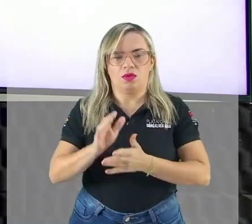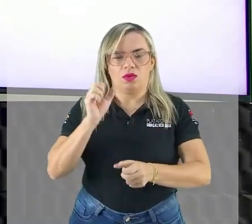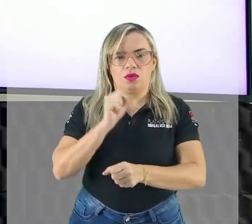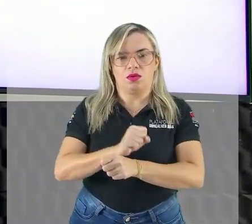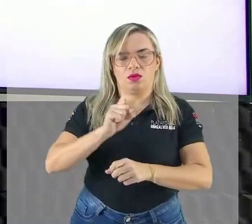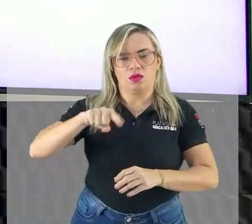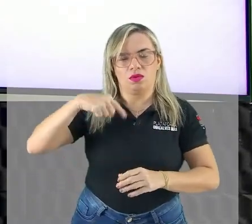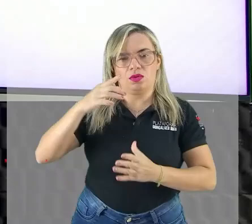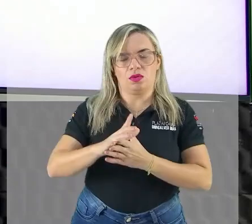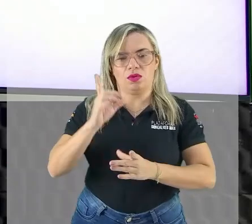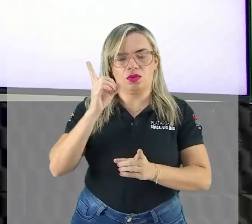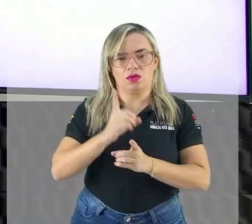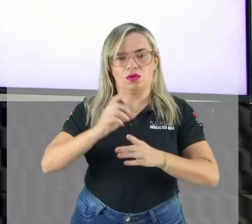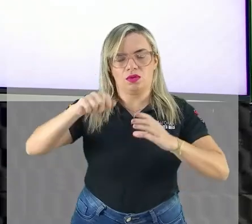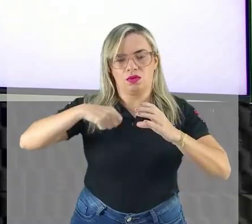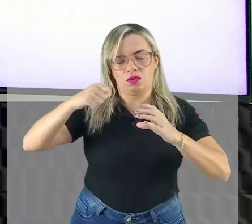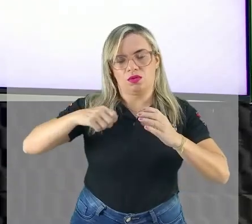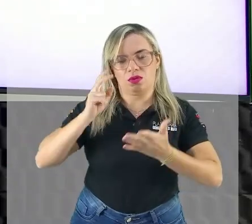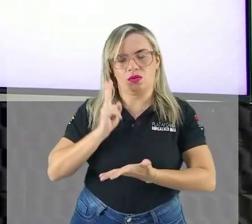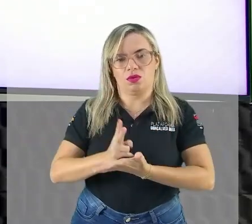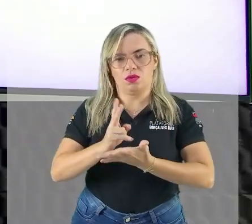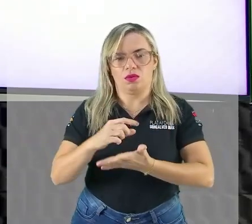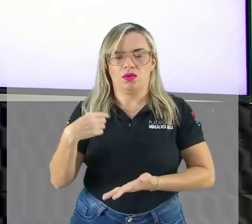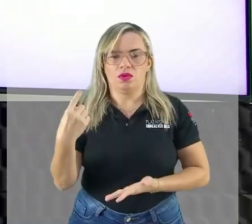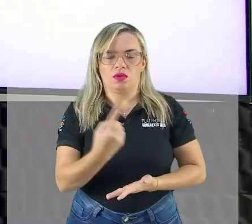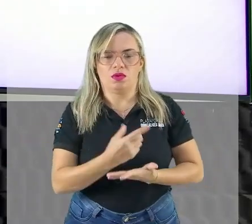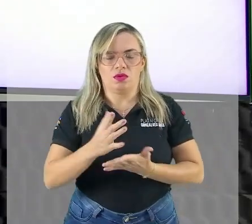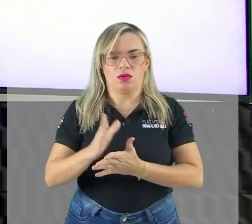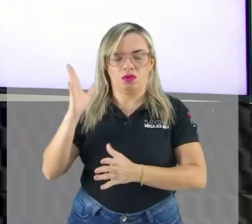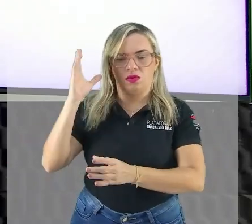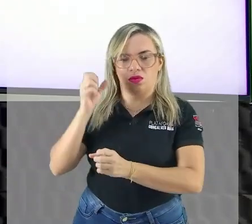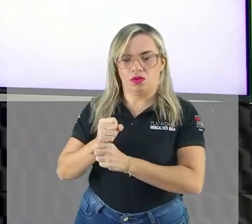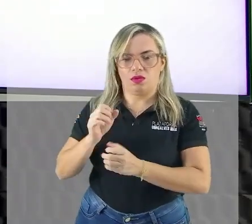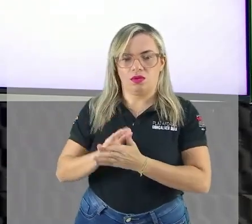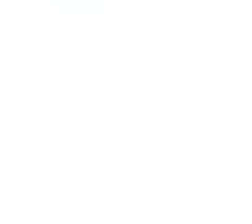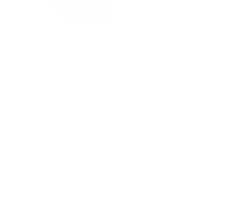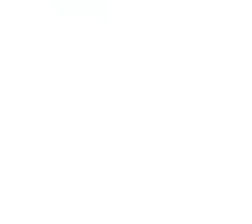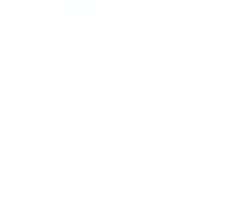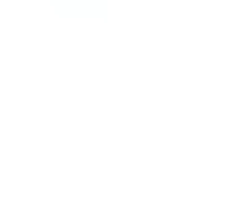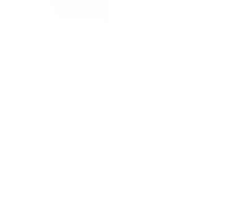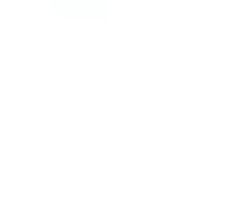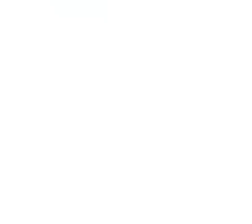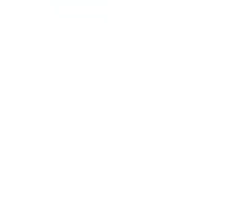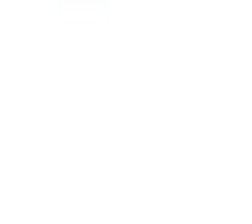vou aguardar vocês nos próximos vídeos e a gente vai continuar fazendo as nossas revisões voltadas para o Enem.